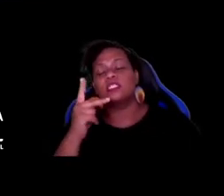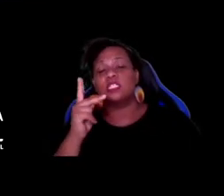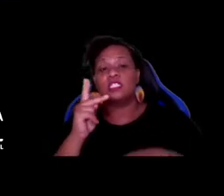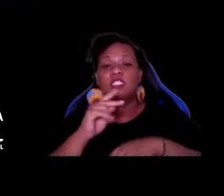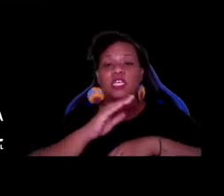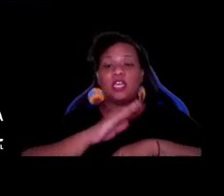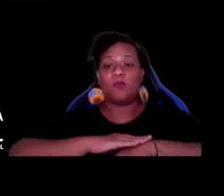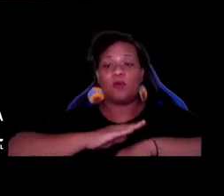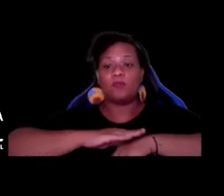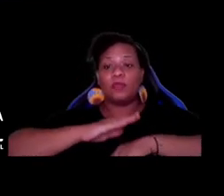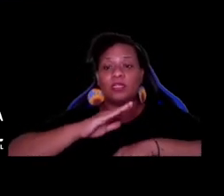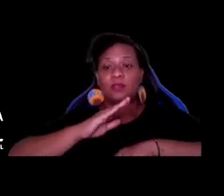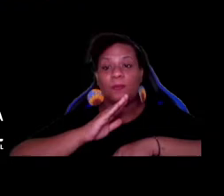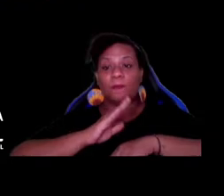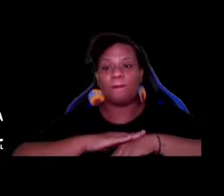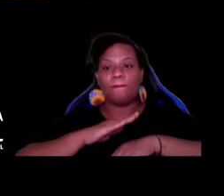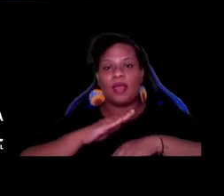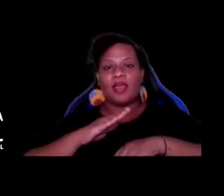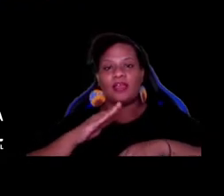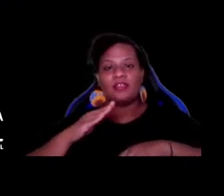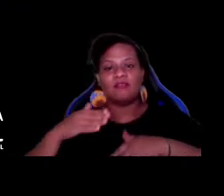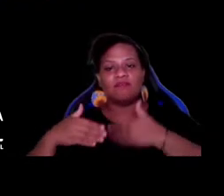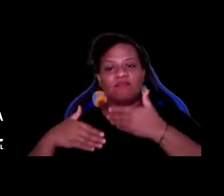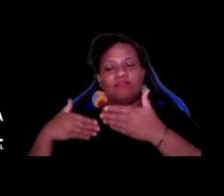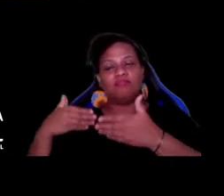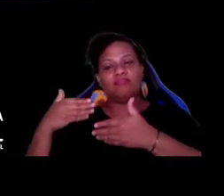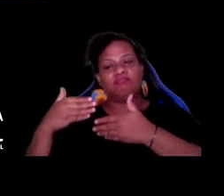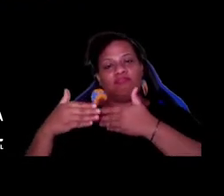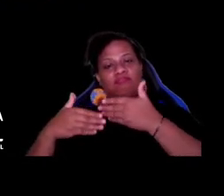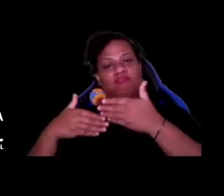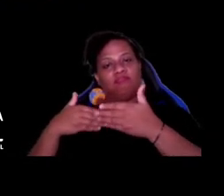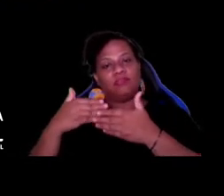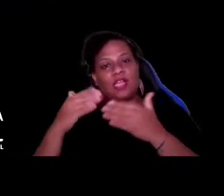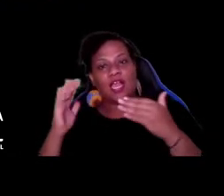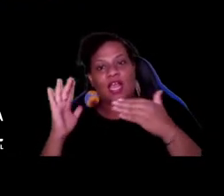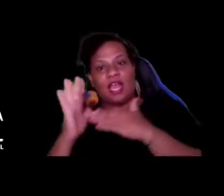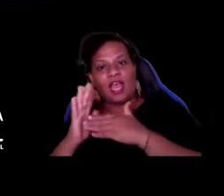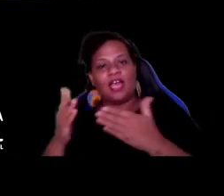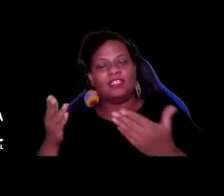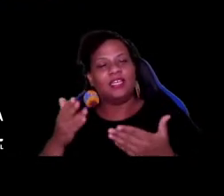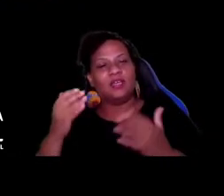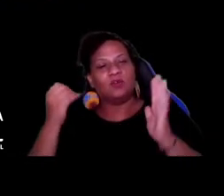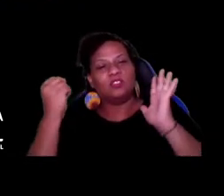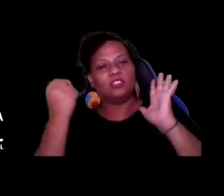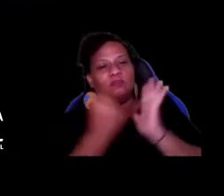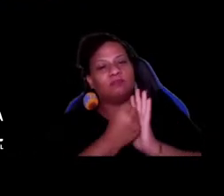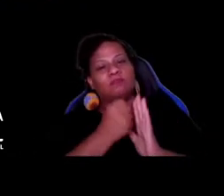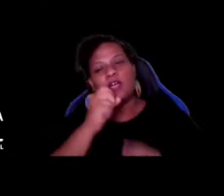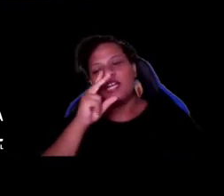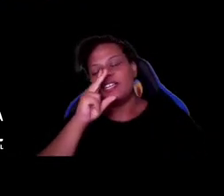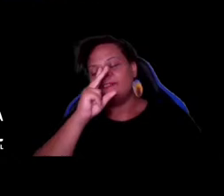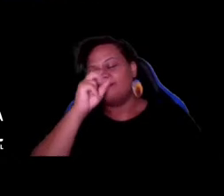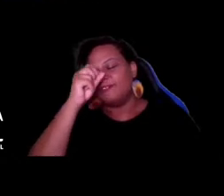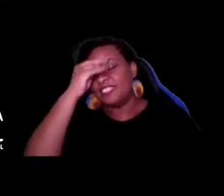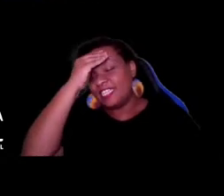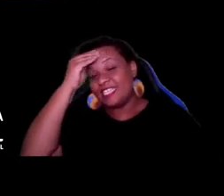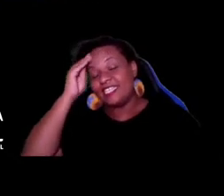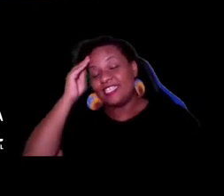mais marcante assim dessa sua trajetória assim até hoje, né? O momento que a senhora tira assim que foi bem